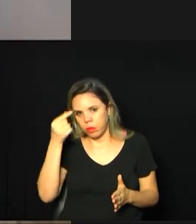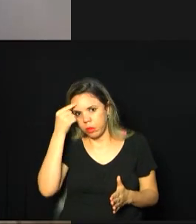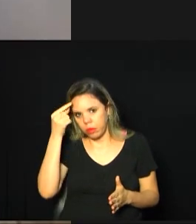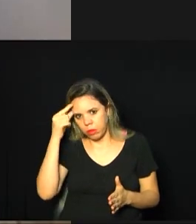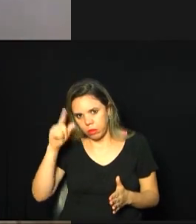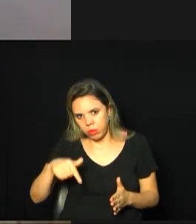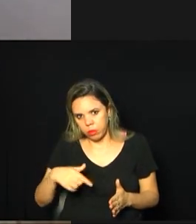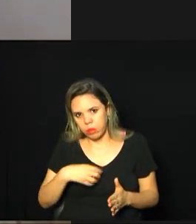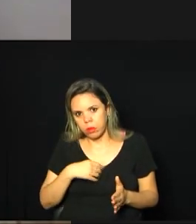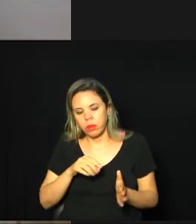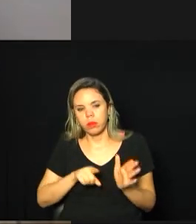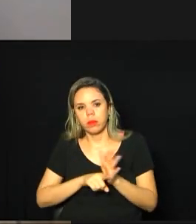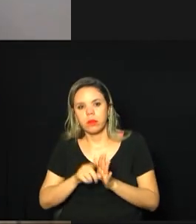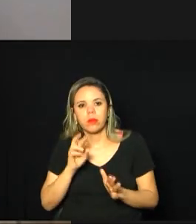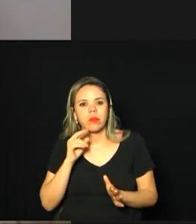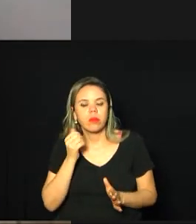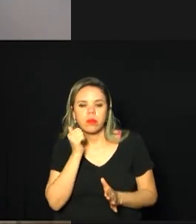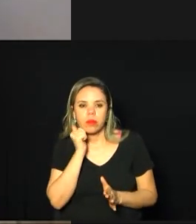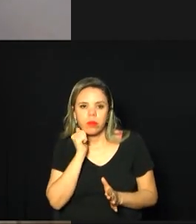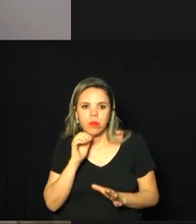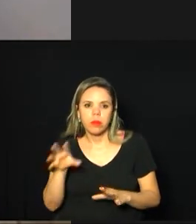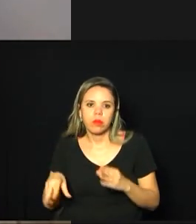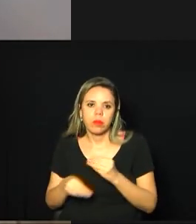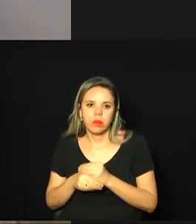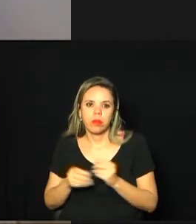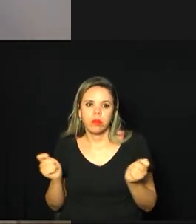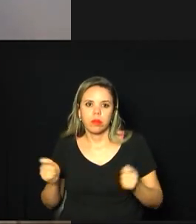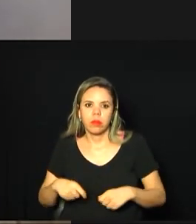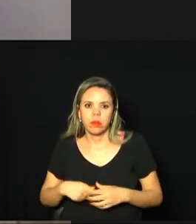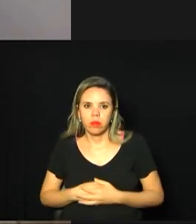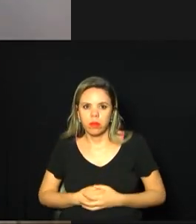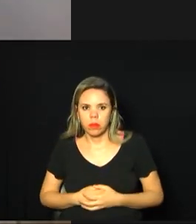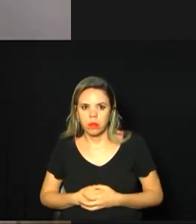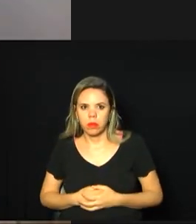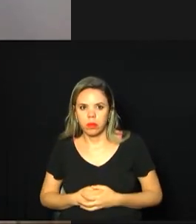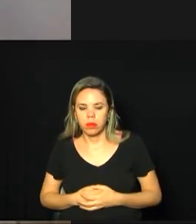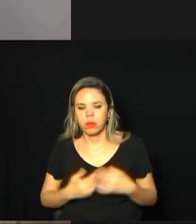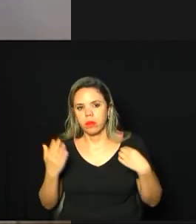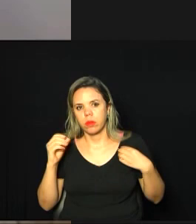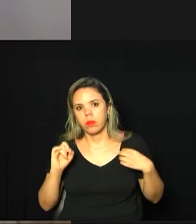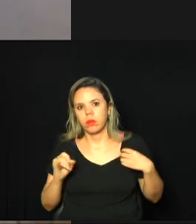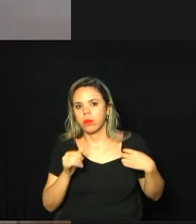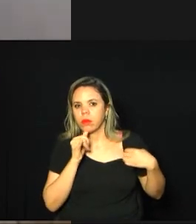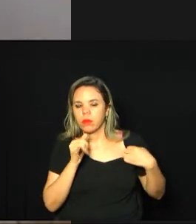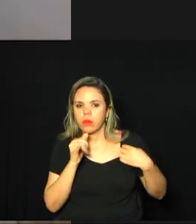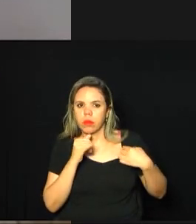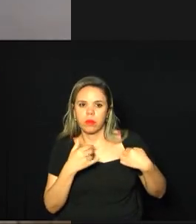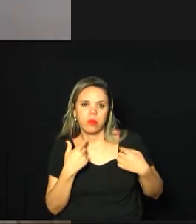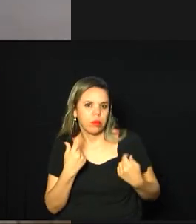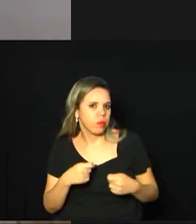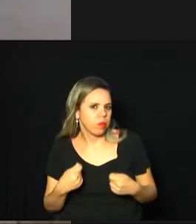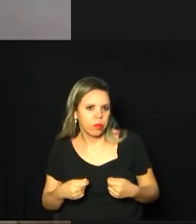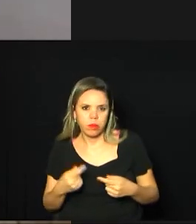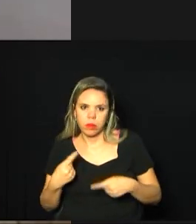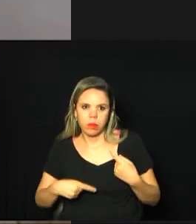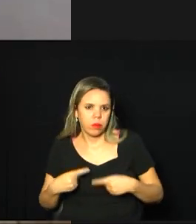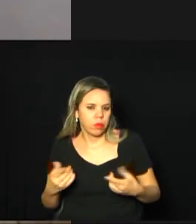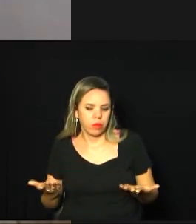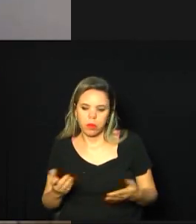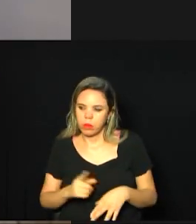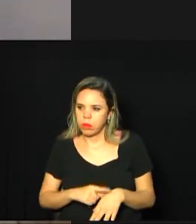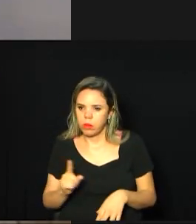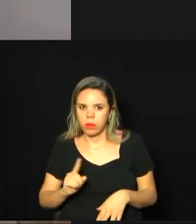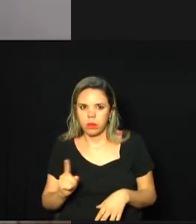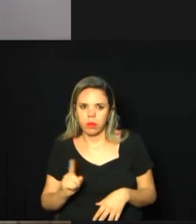são científicas, que a gente já tem acumulada o suficiente para saber que, por exemplo, não deveríamos estar discutindo neste